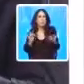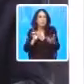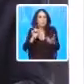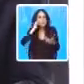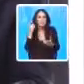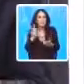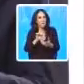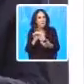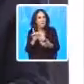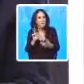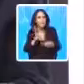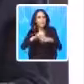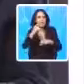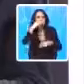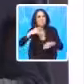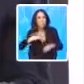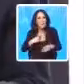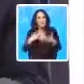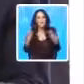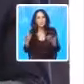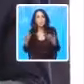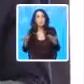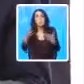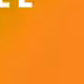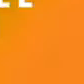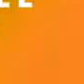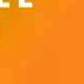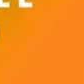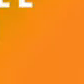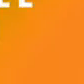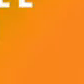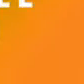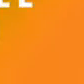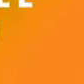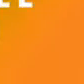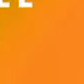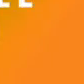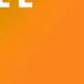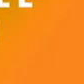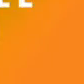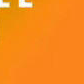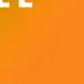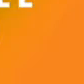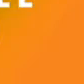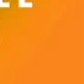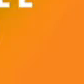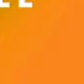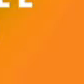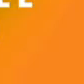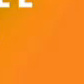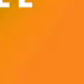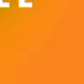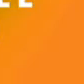sejam afetados pelo erro que foi cometido por quem nos governou. Passos Coelho mostra que o Estado deve ser responsável